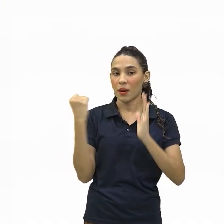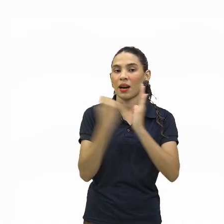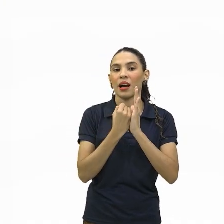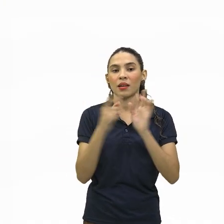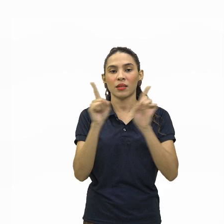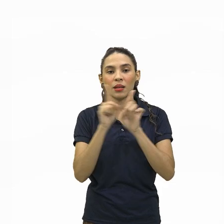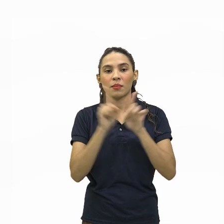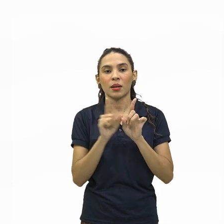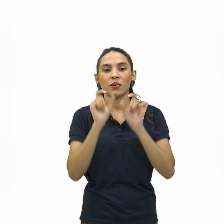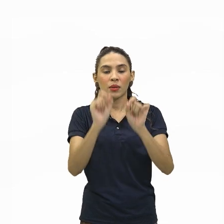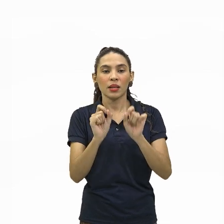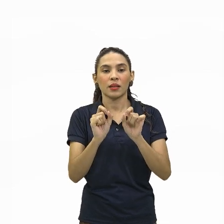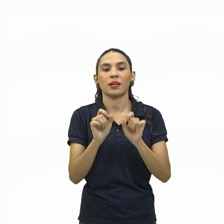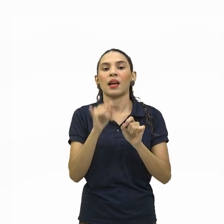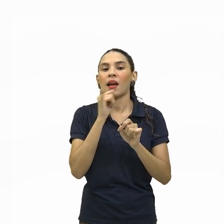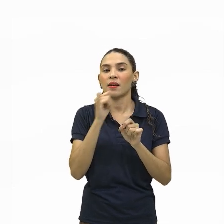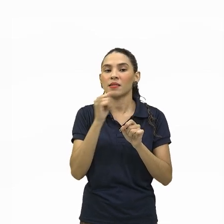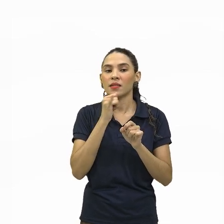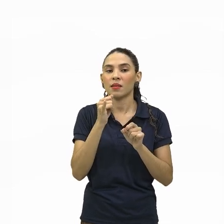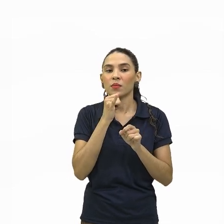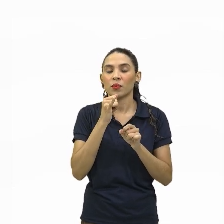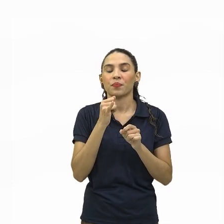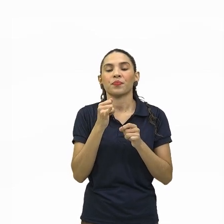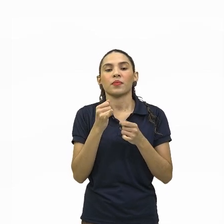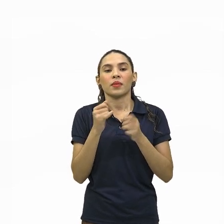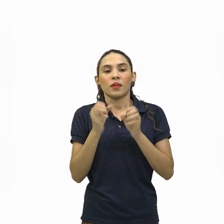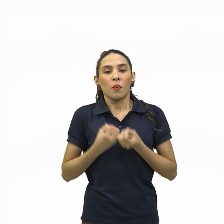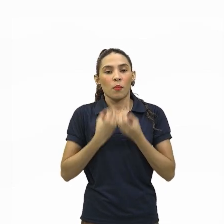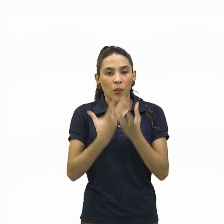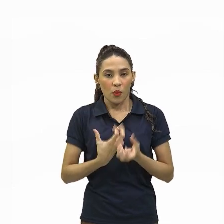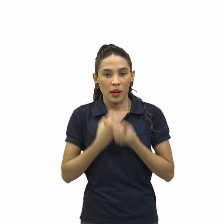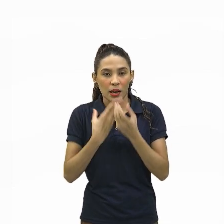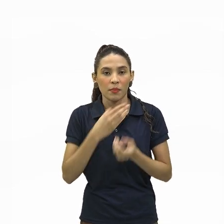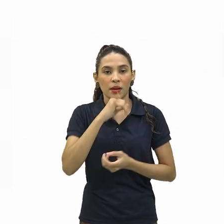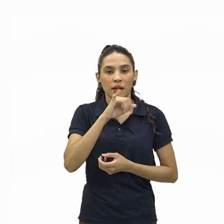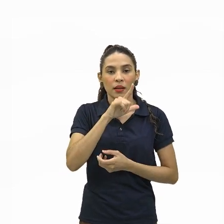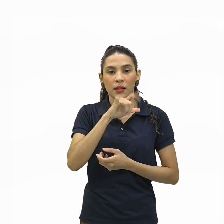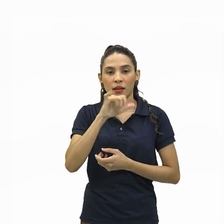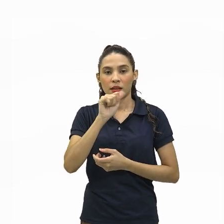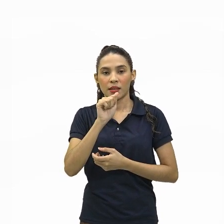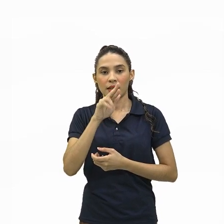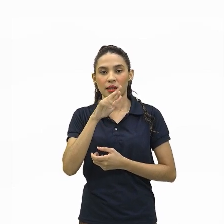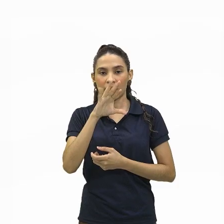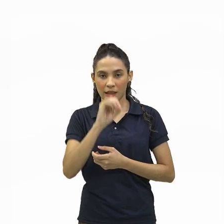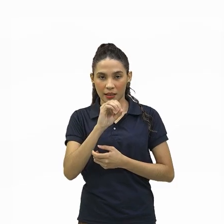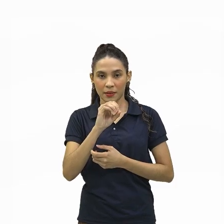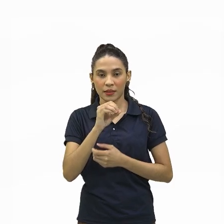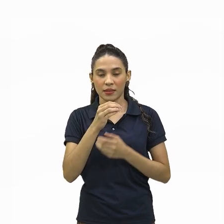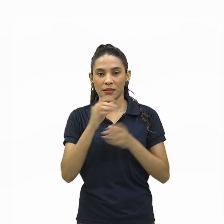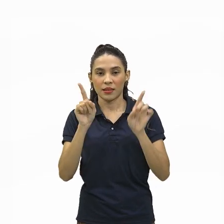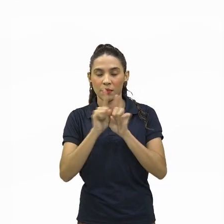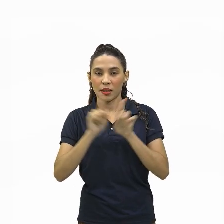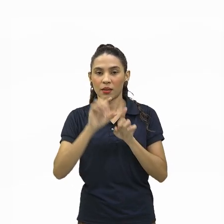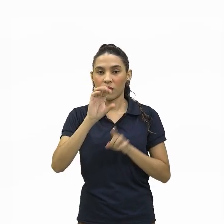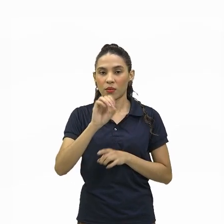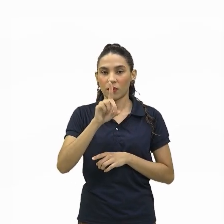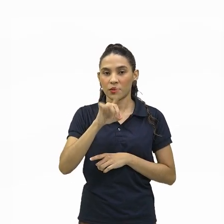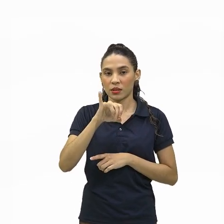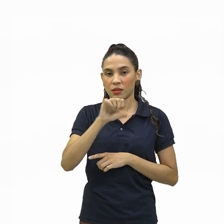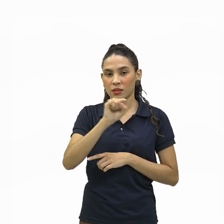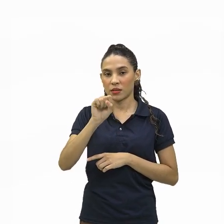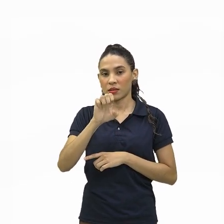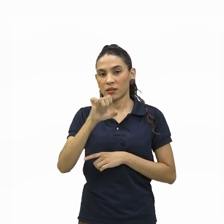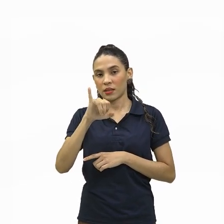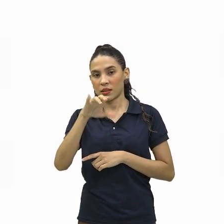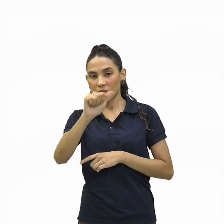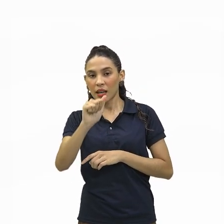justamente pelos poemas de Homero, né, a Ilíada e a Odisseia, tá? E dentro dos poemas de